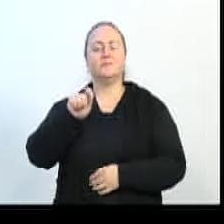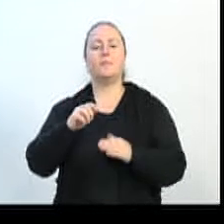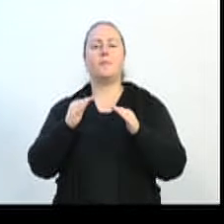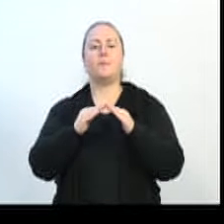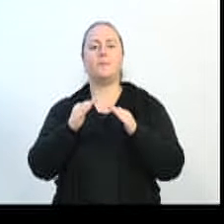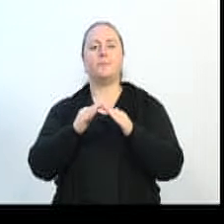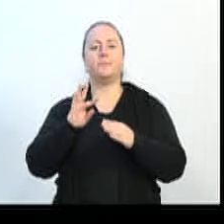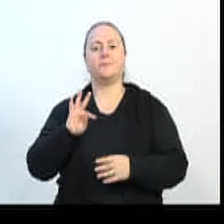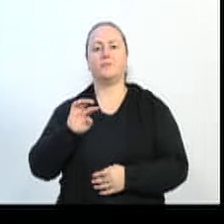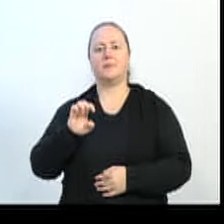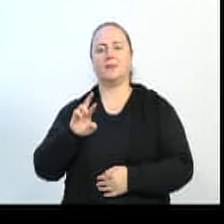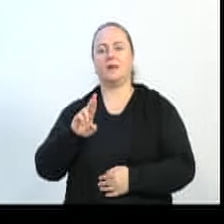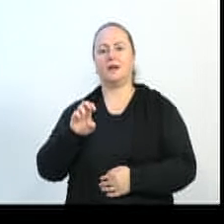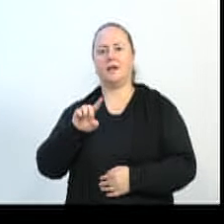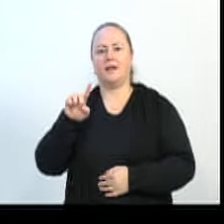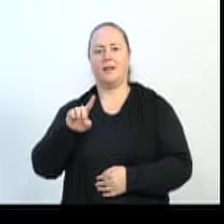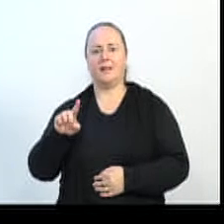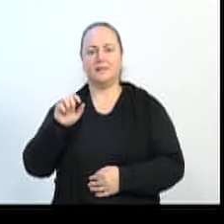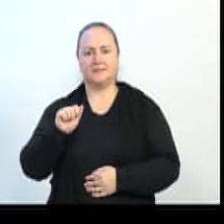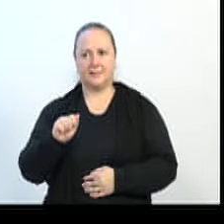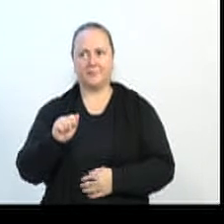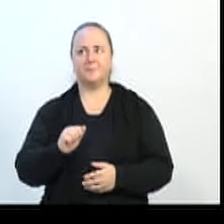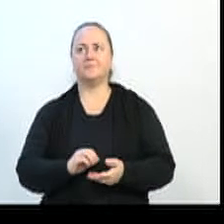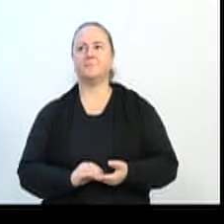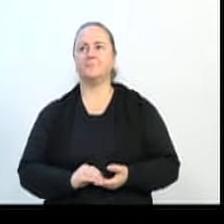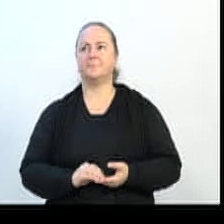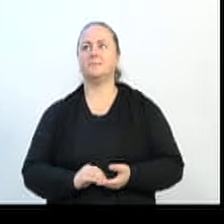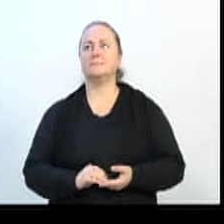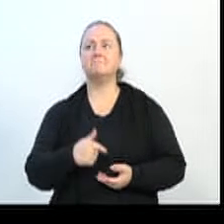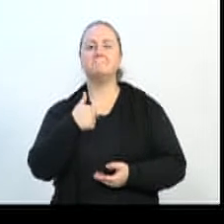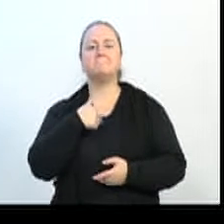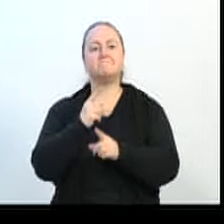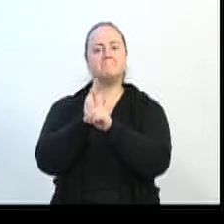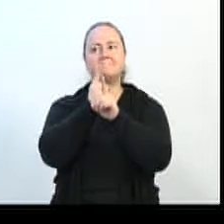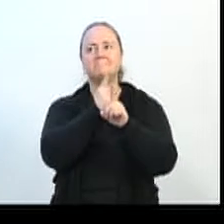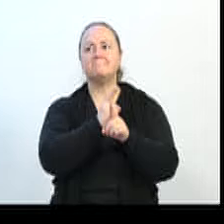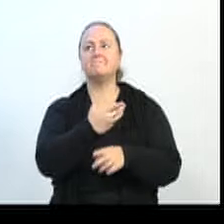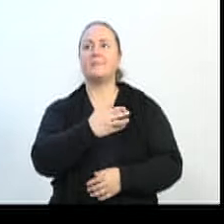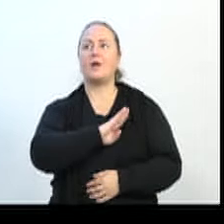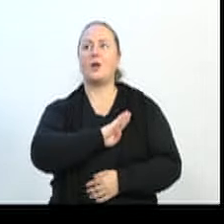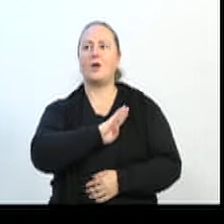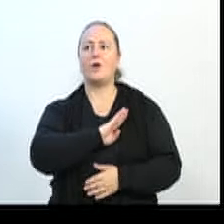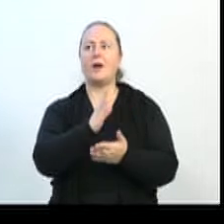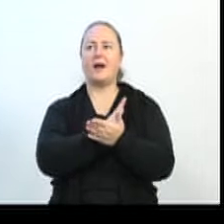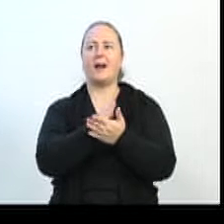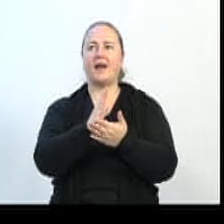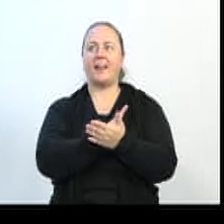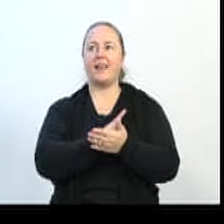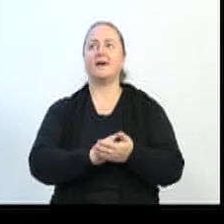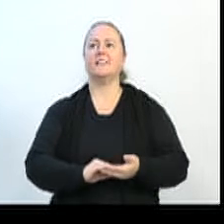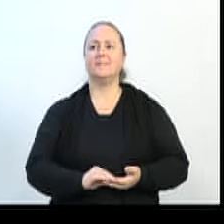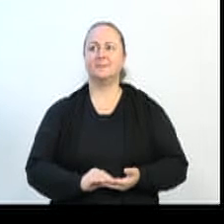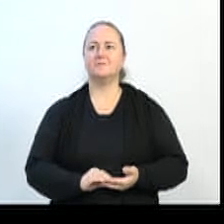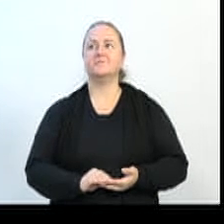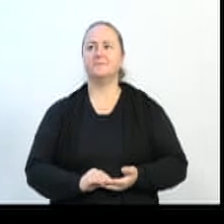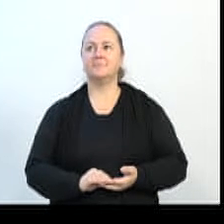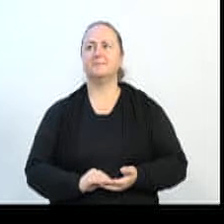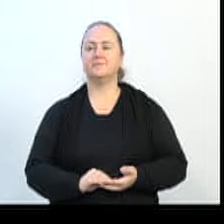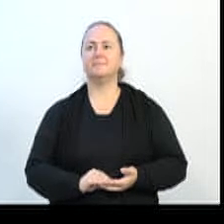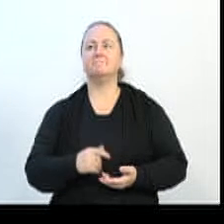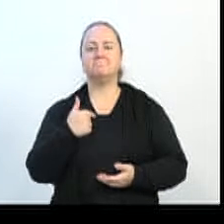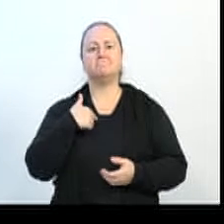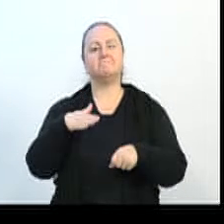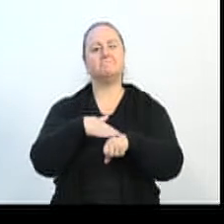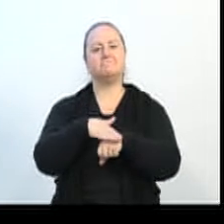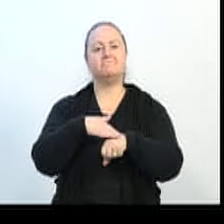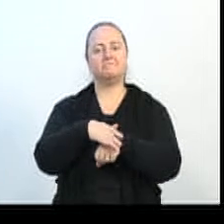Fischer, Pérola do Vale Transversais. No local, encontrei alguns colegas aqui da Câmara de Vereadores. conversei com os presidentes da associação,